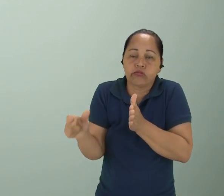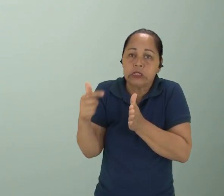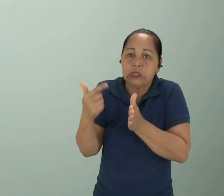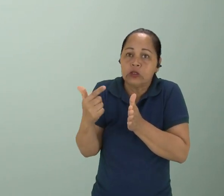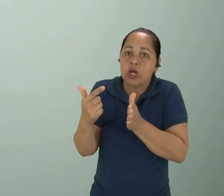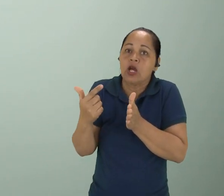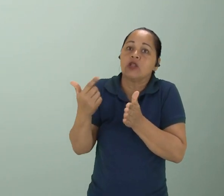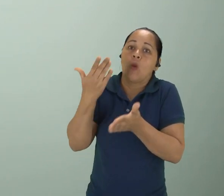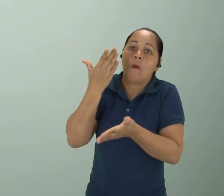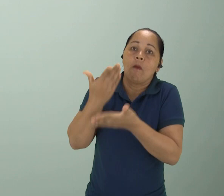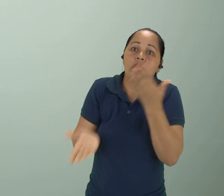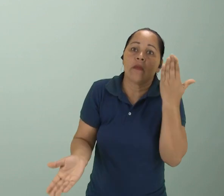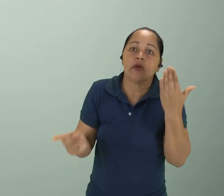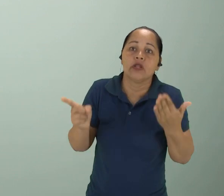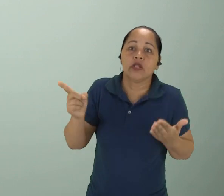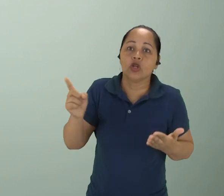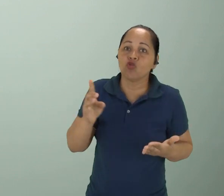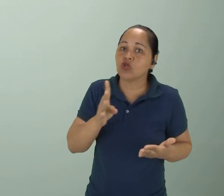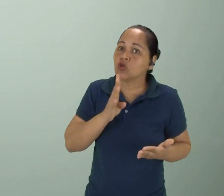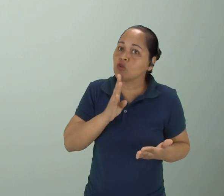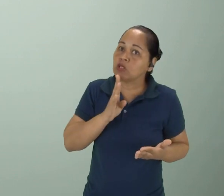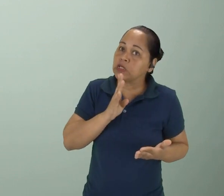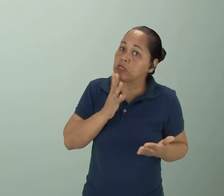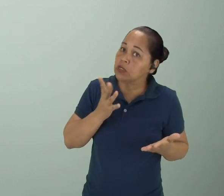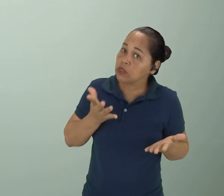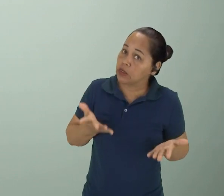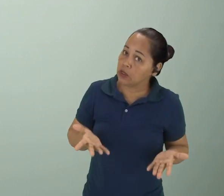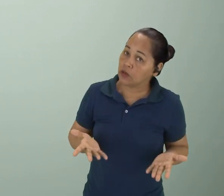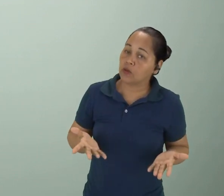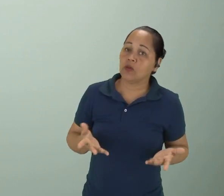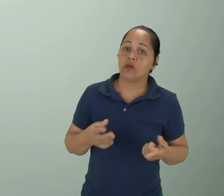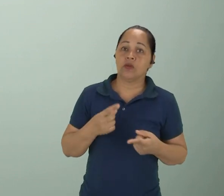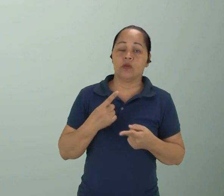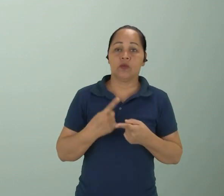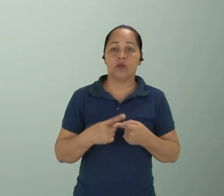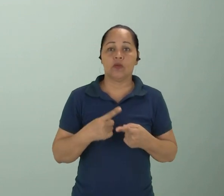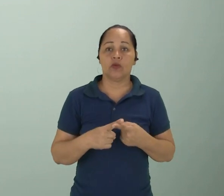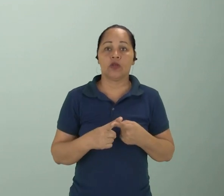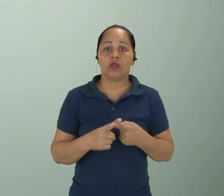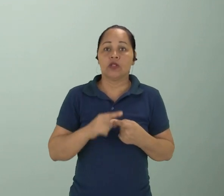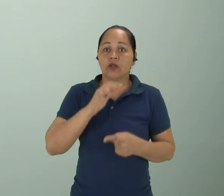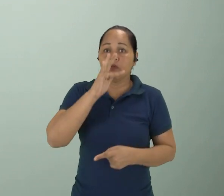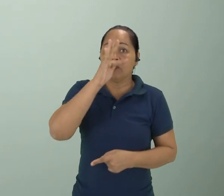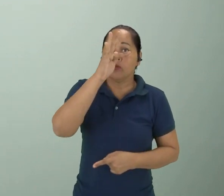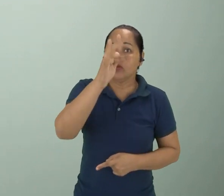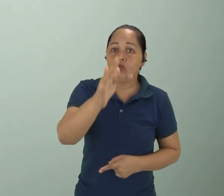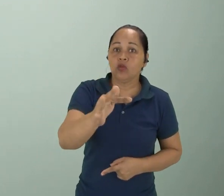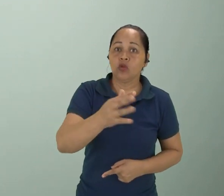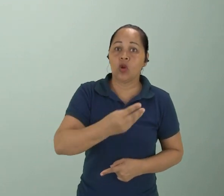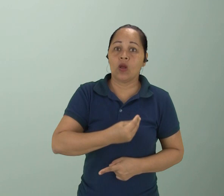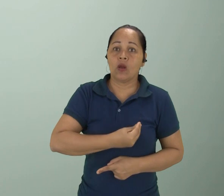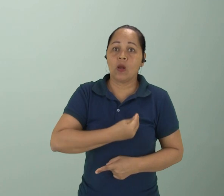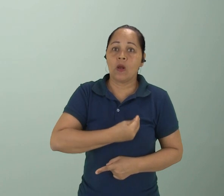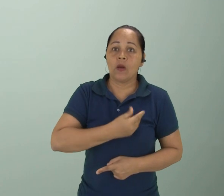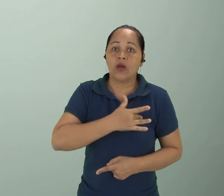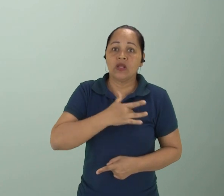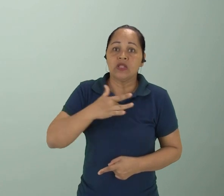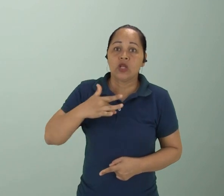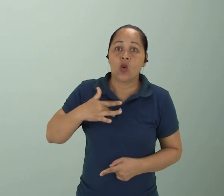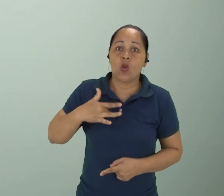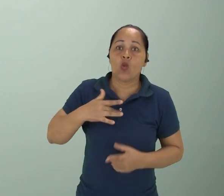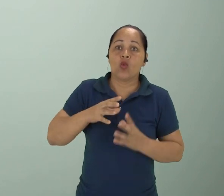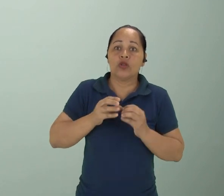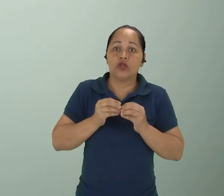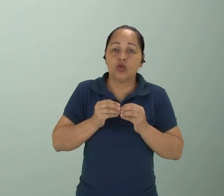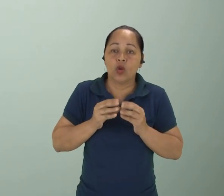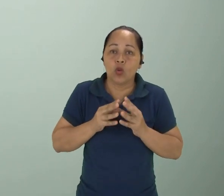é na biodiversidade que seria farinha do brasil uma potência para mim biomedicina do futuro é